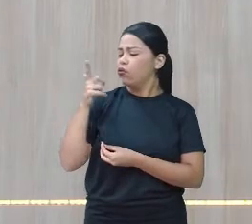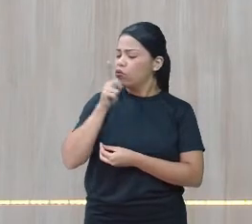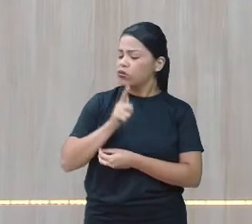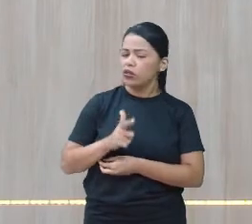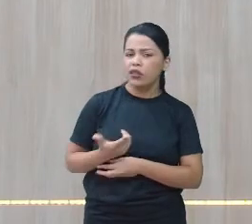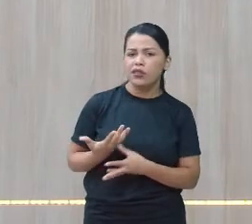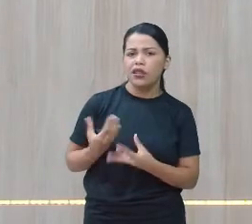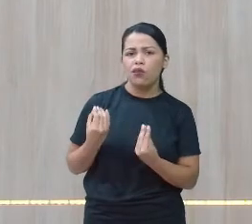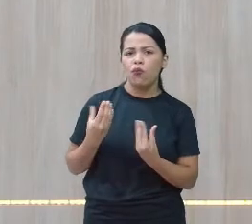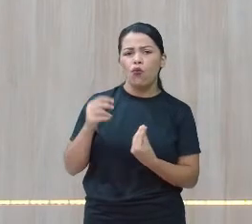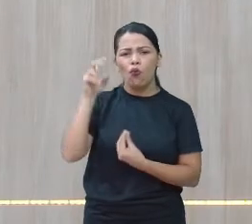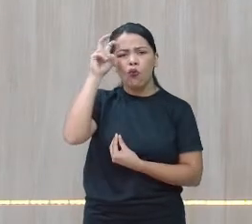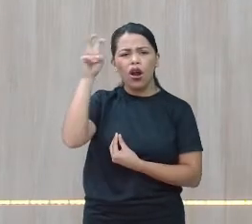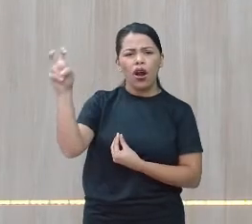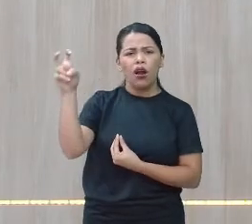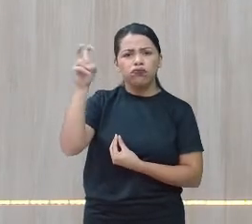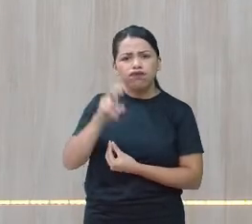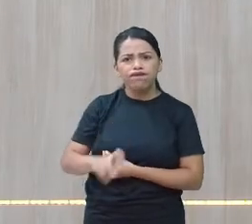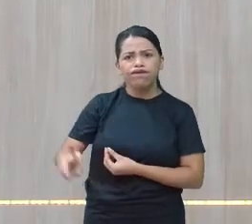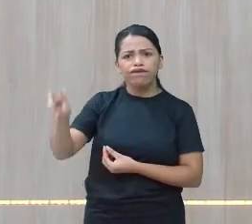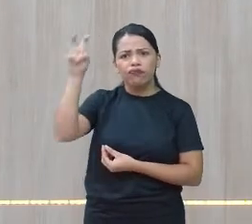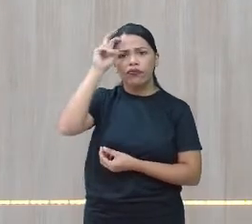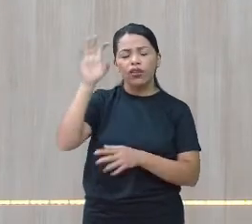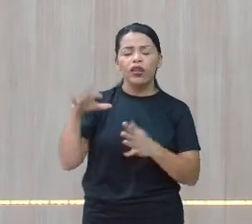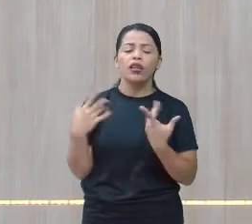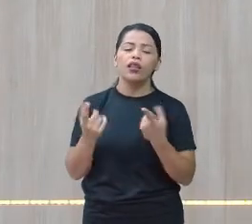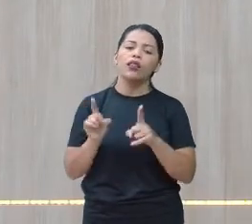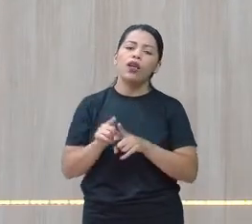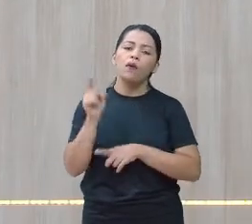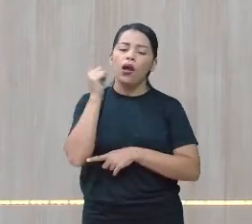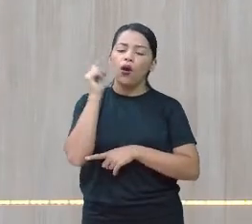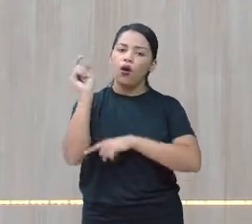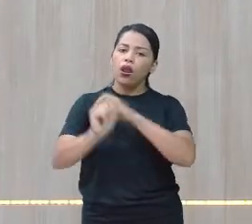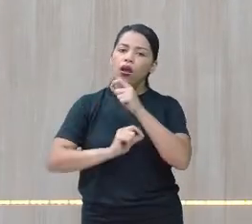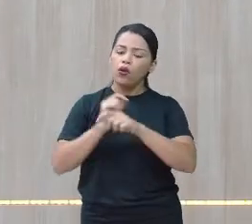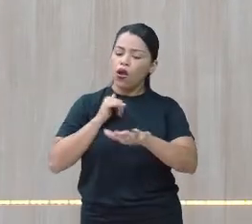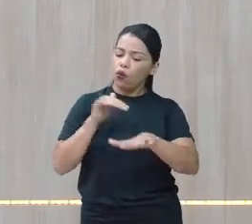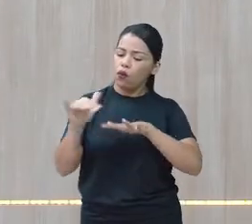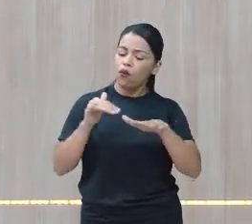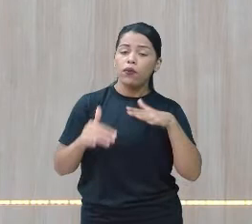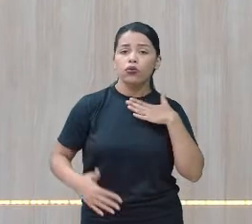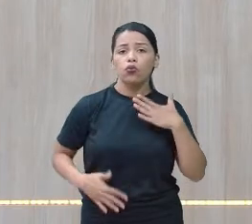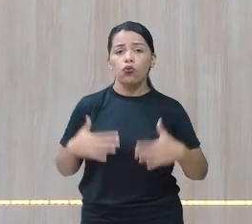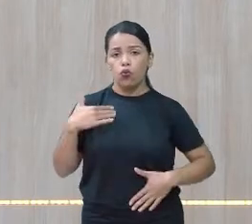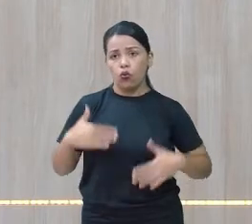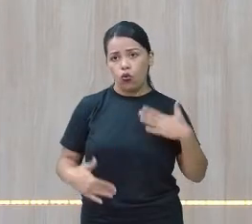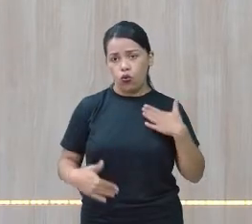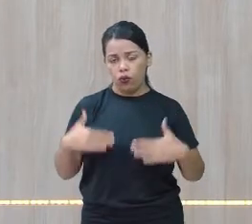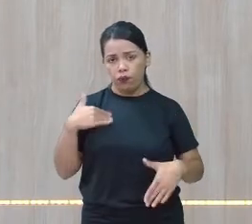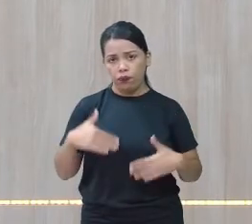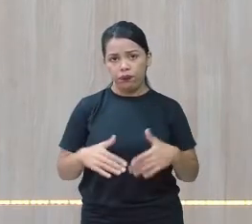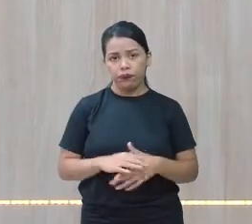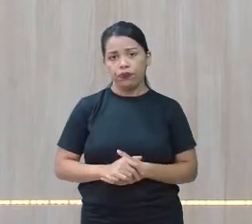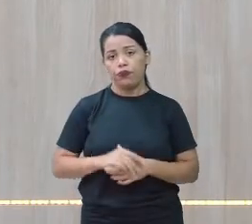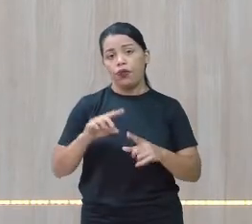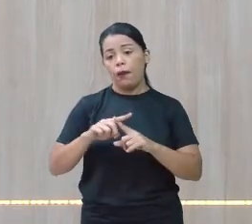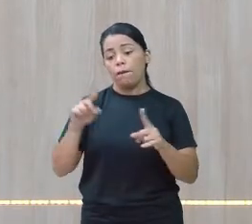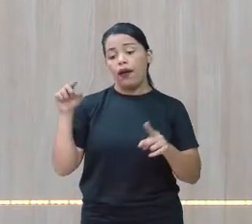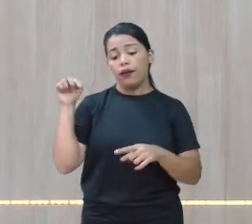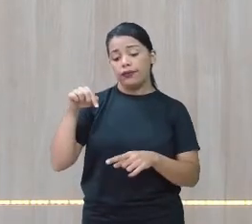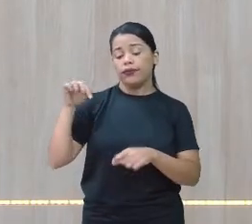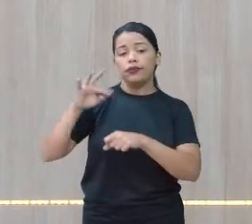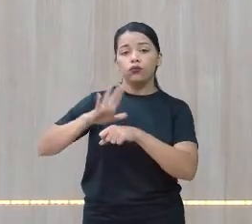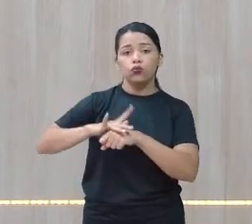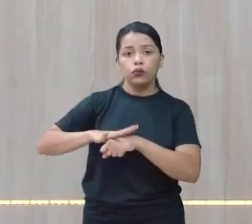né, sábio? Por olhar todo esse movimento do corpo dele. Mas aí essa doença